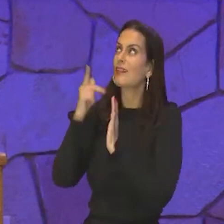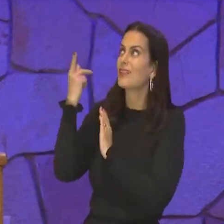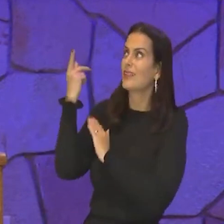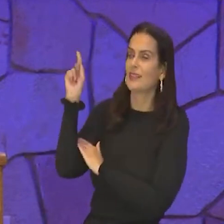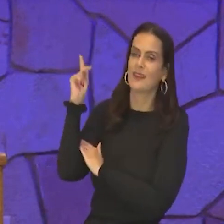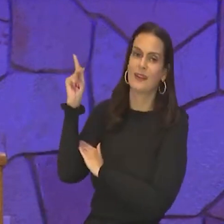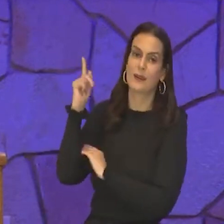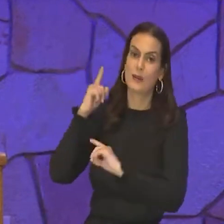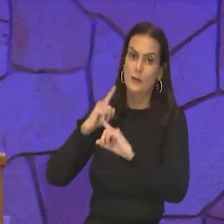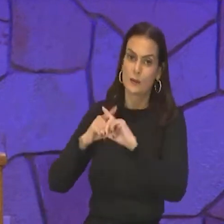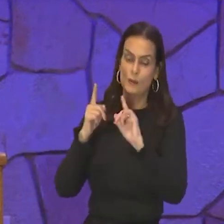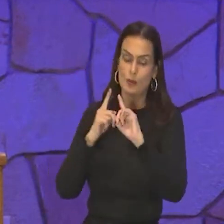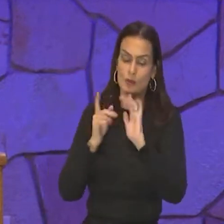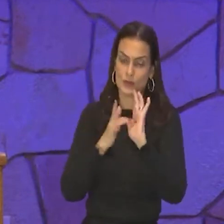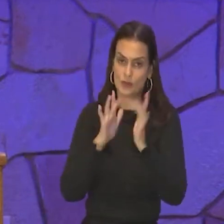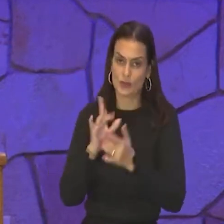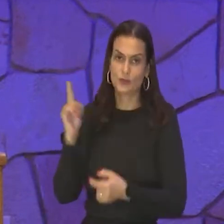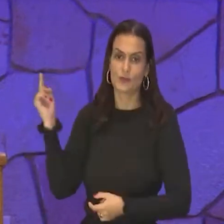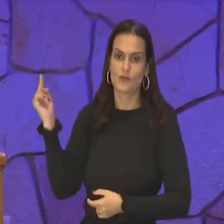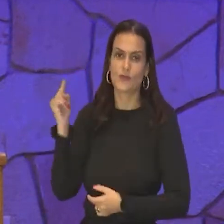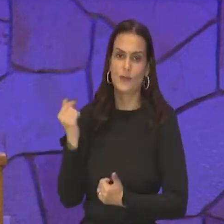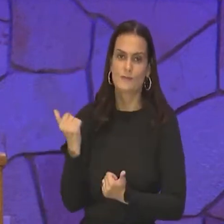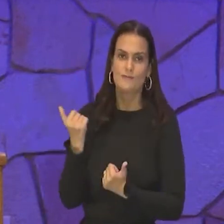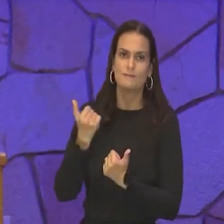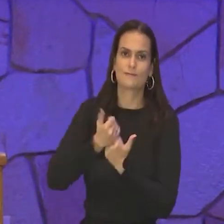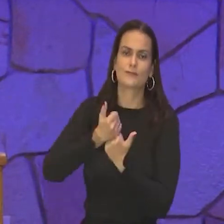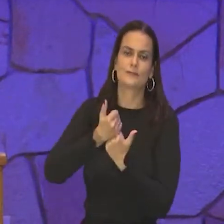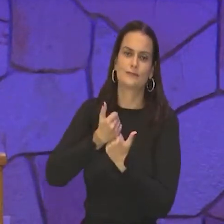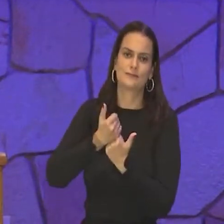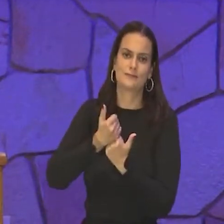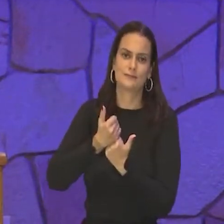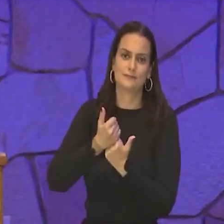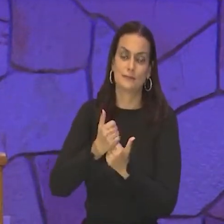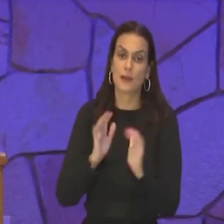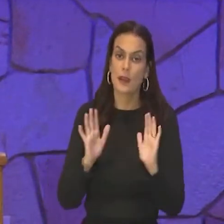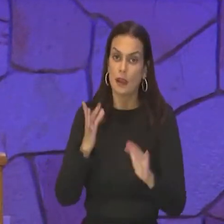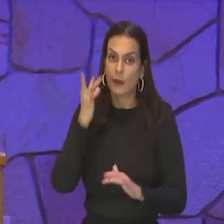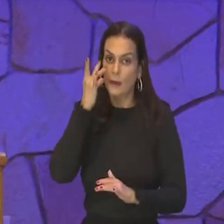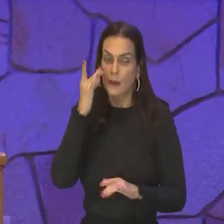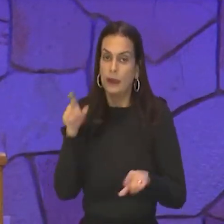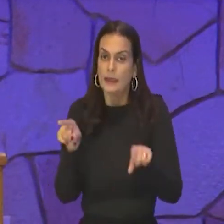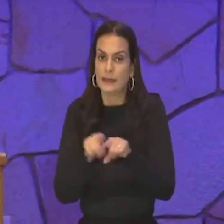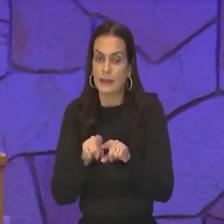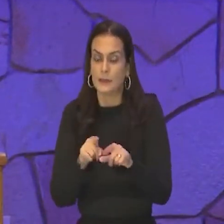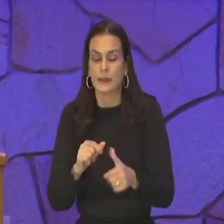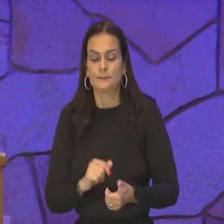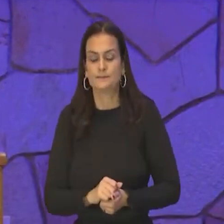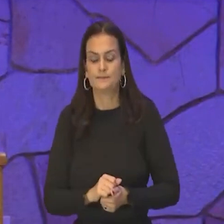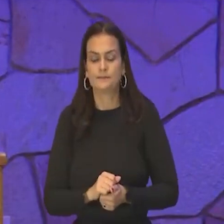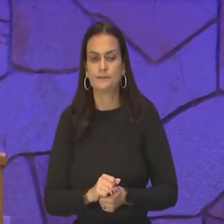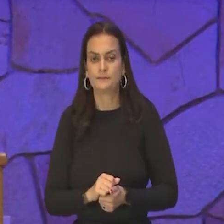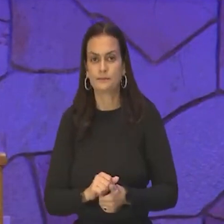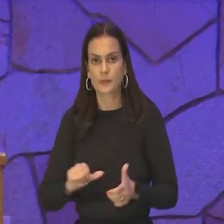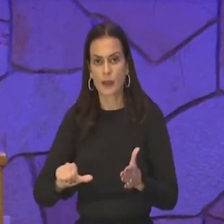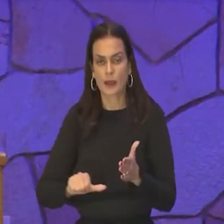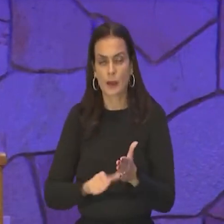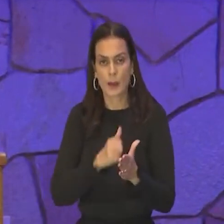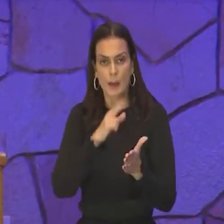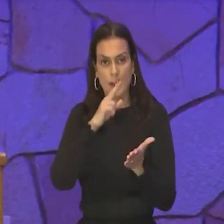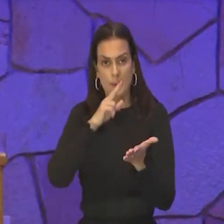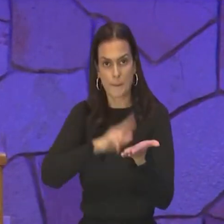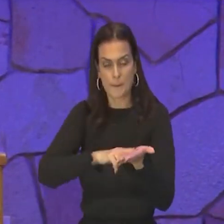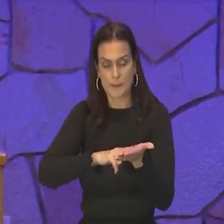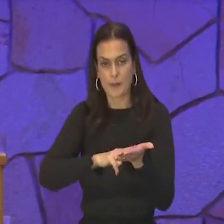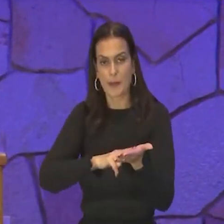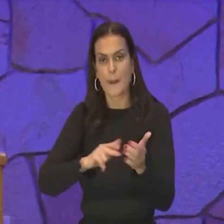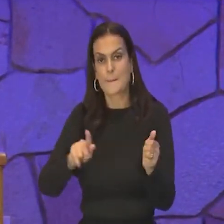porque Cristo Jesus assumiu o nosso lugar. Agora veja também a primeira carta de Pedro, no capítulo 3, o